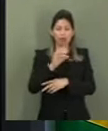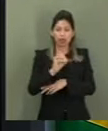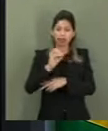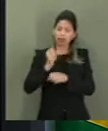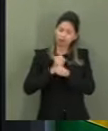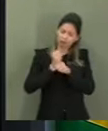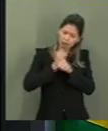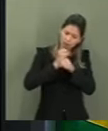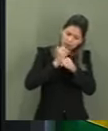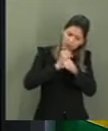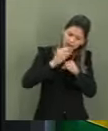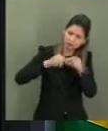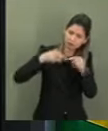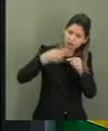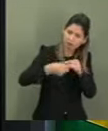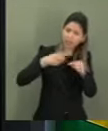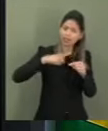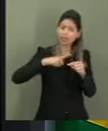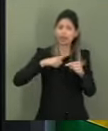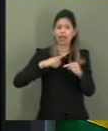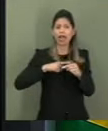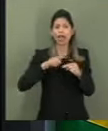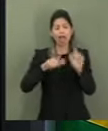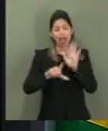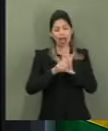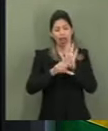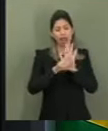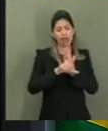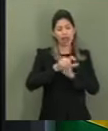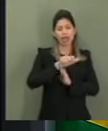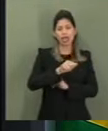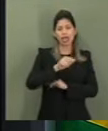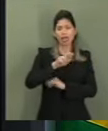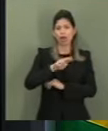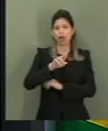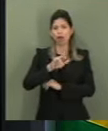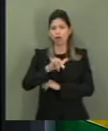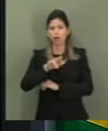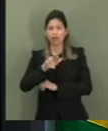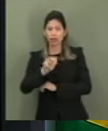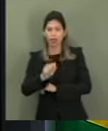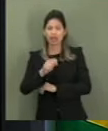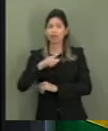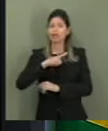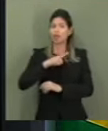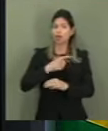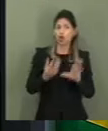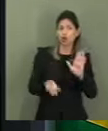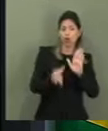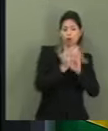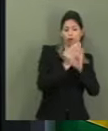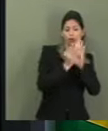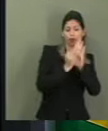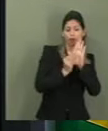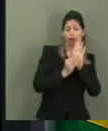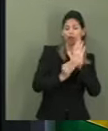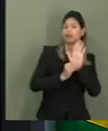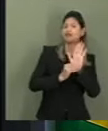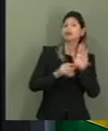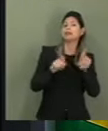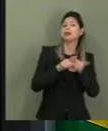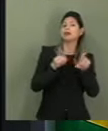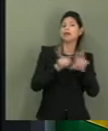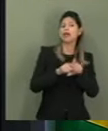concluída. Colocar os lanceiros negros no livro dos heróis e heroínas da pátria, como está fazendo o Senado da